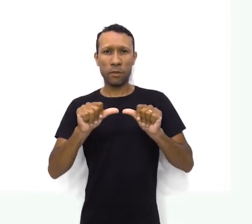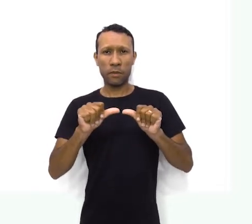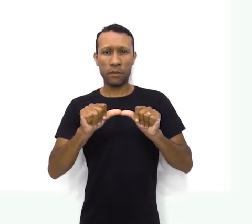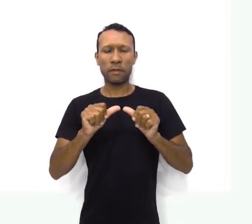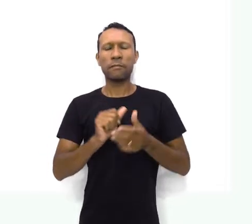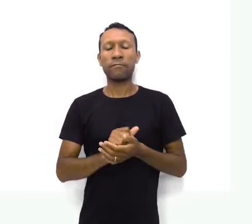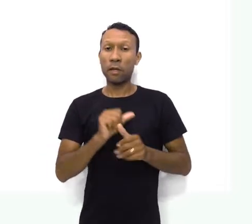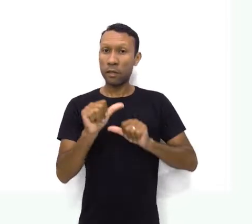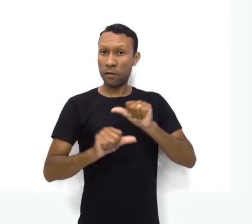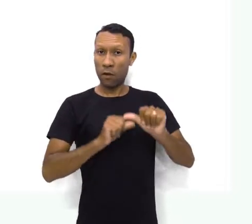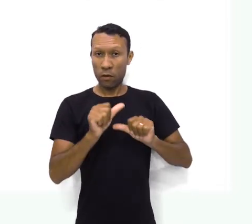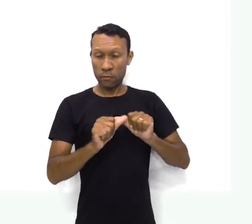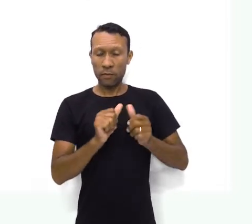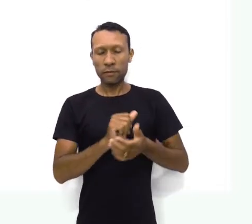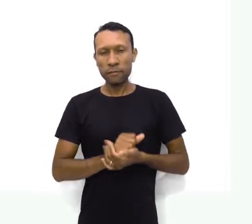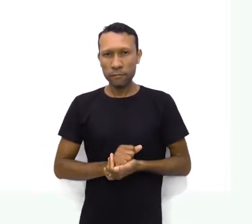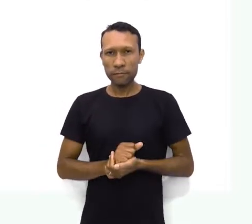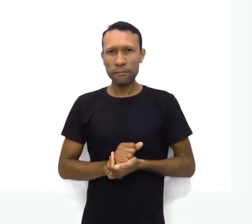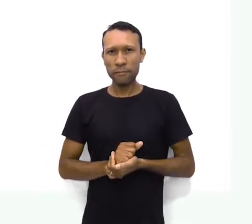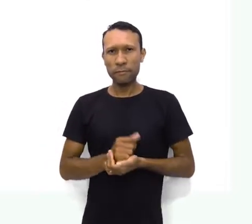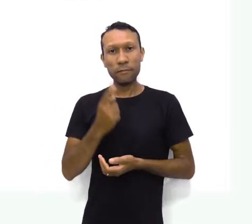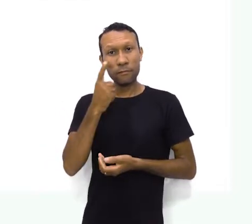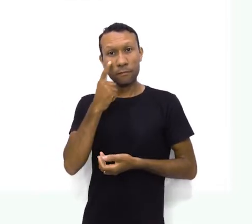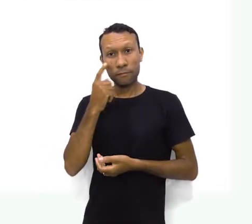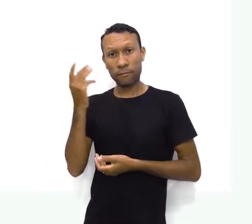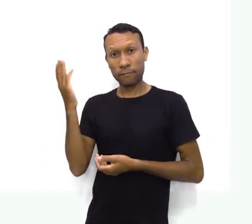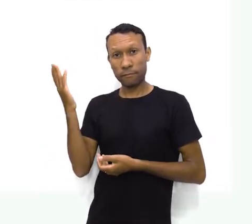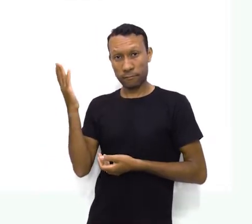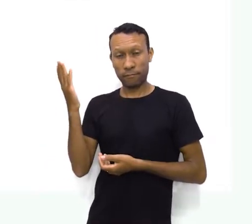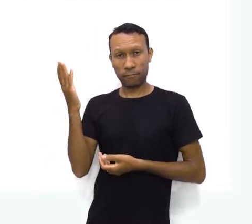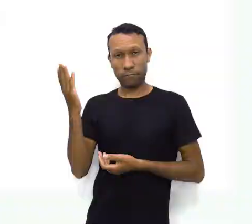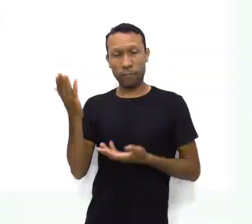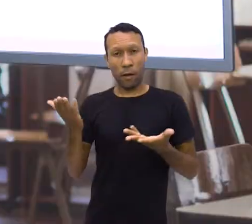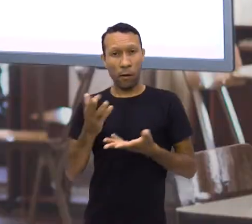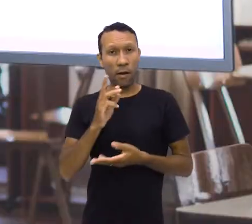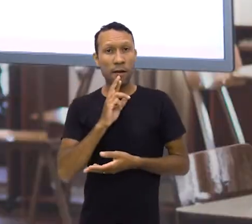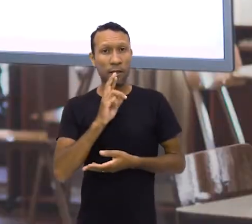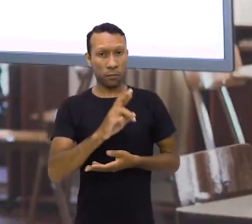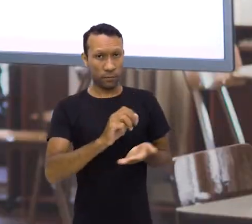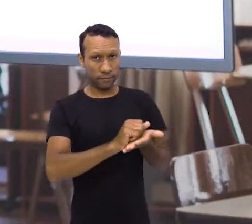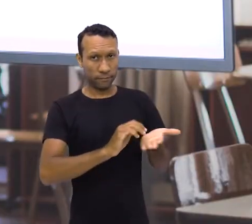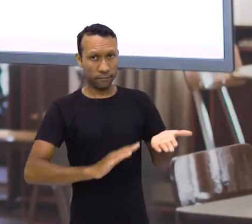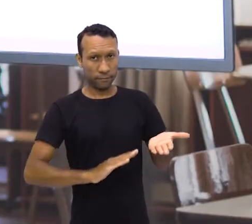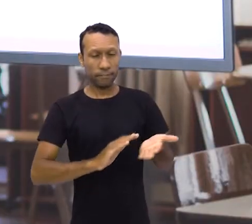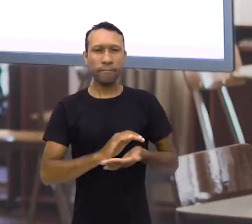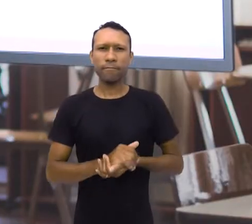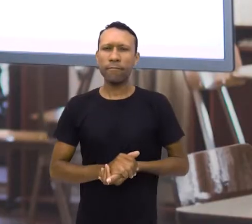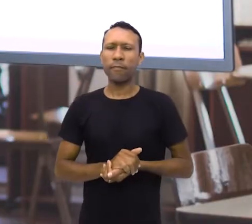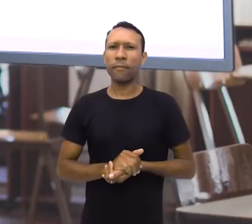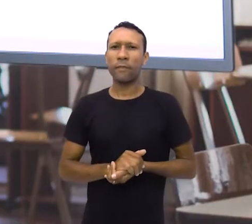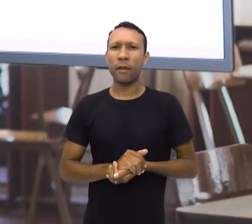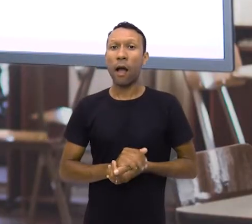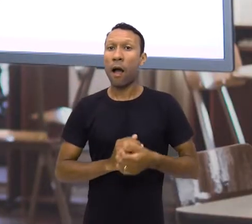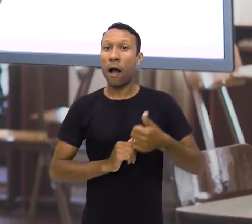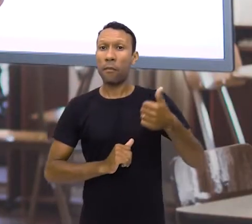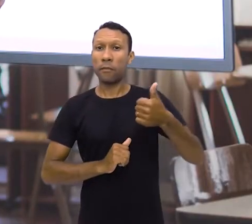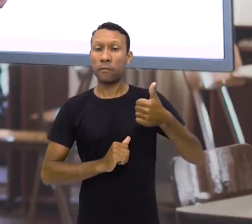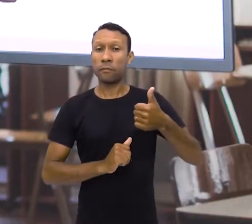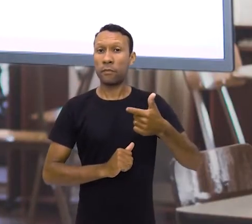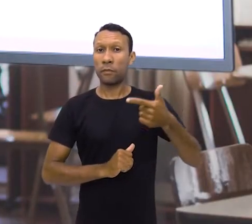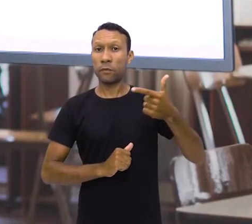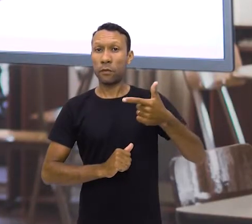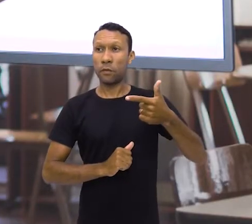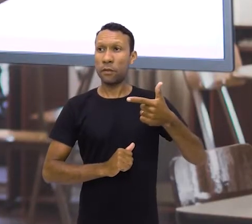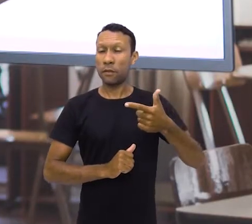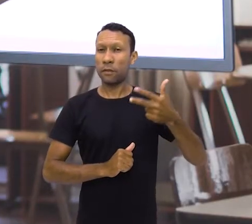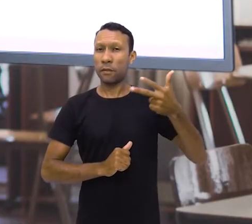transformações geométricas. Observe a imagem e responda as questões. A imagem 1, a imagem 2